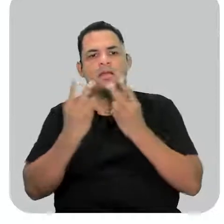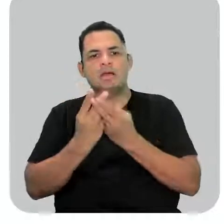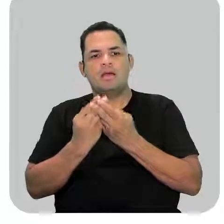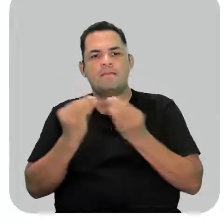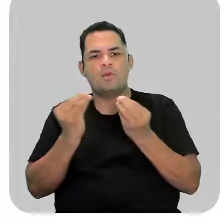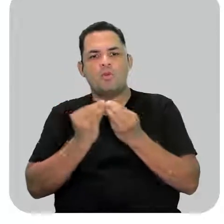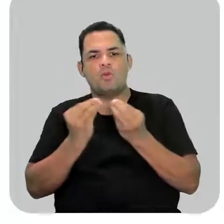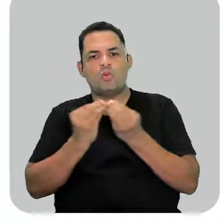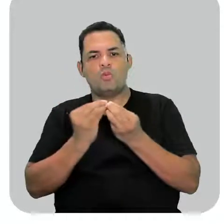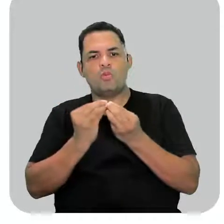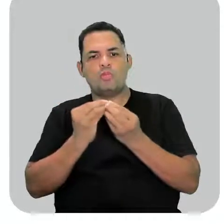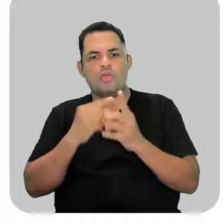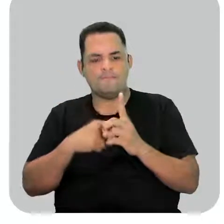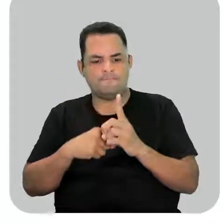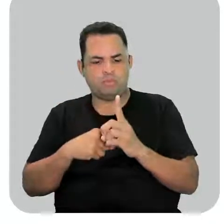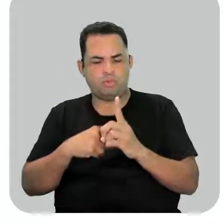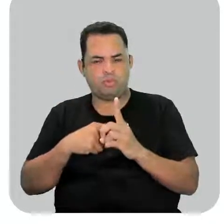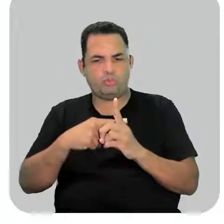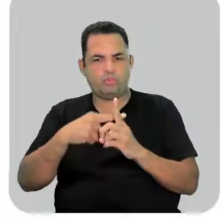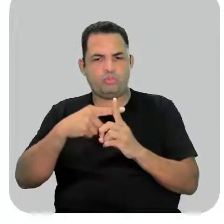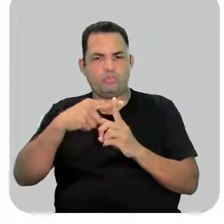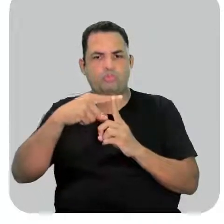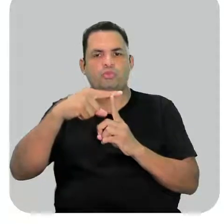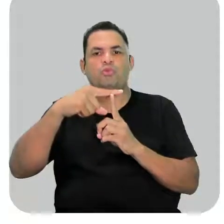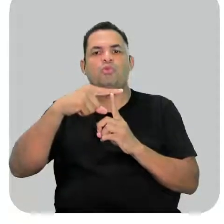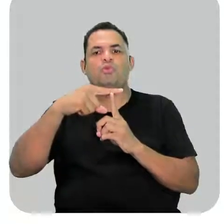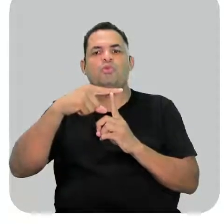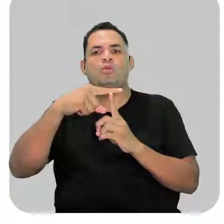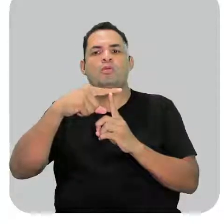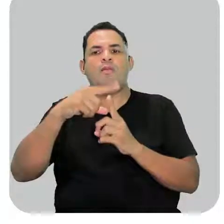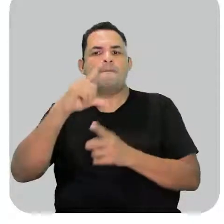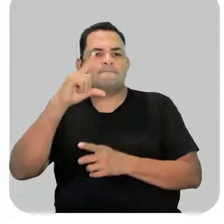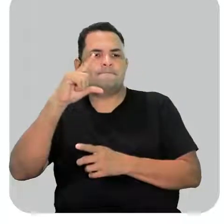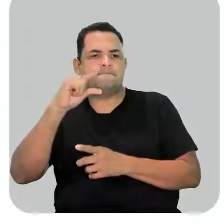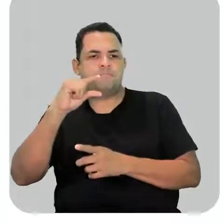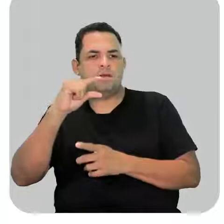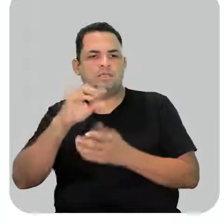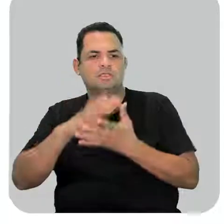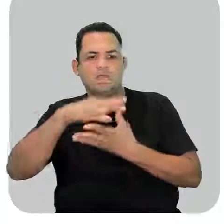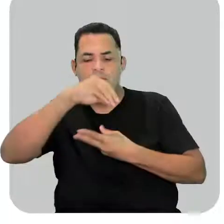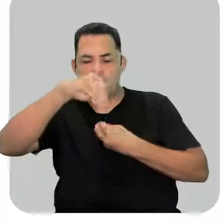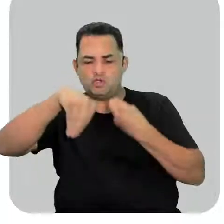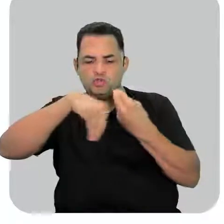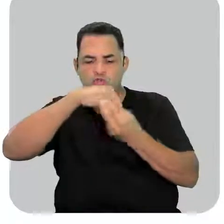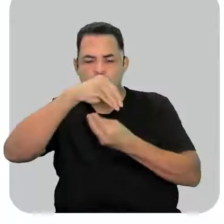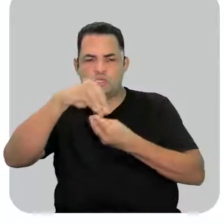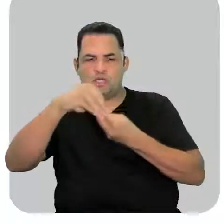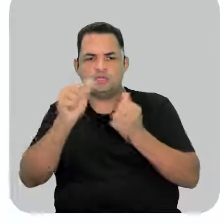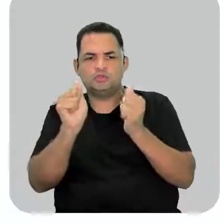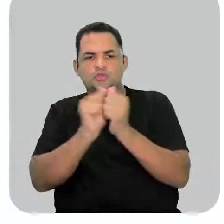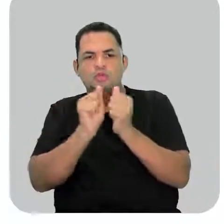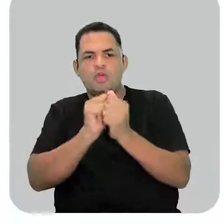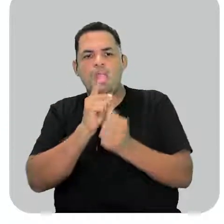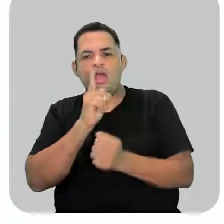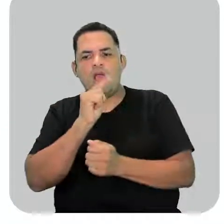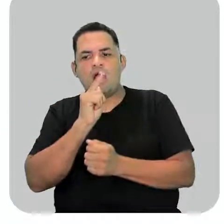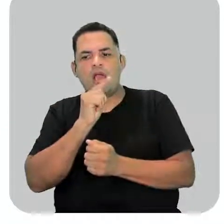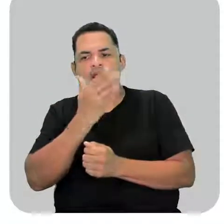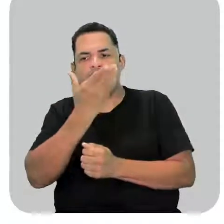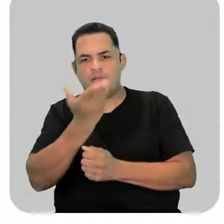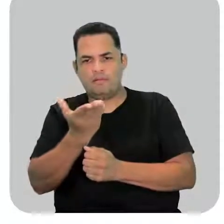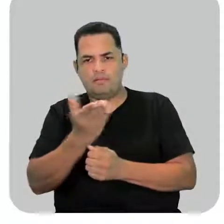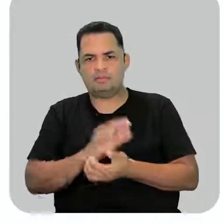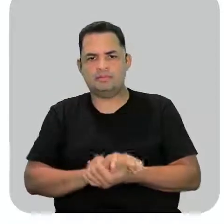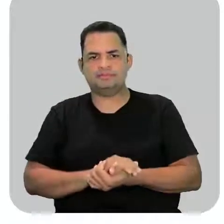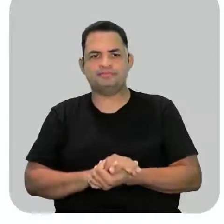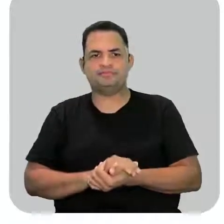têm ponto de ebulição relativamente baixo e são solúveis em água. O que quer